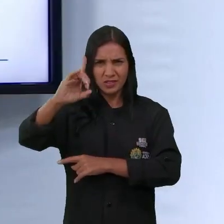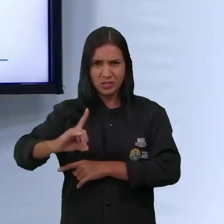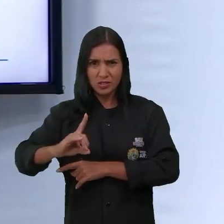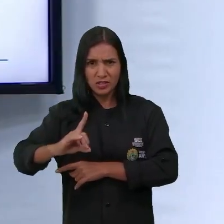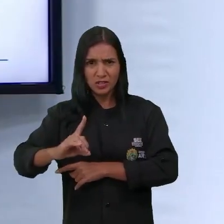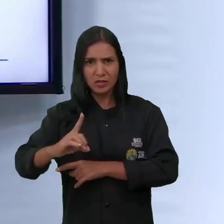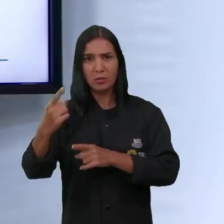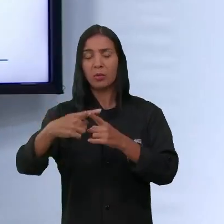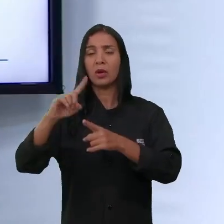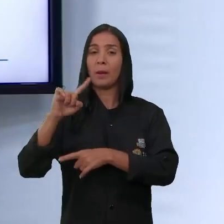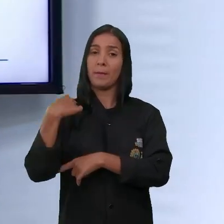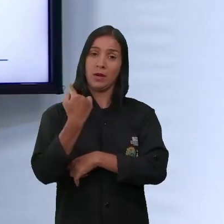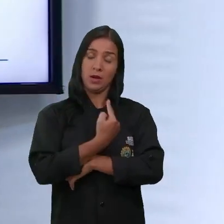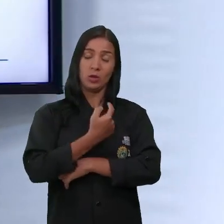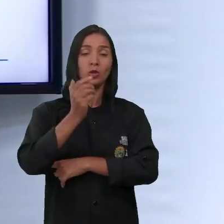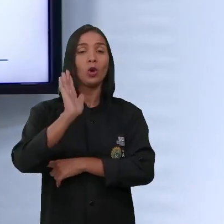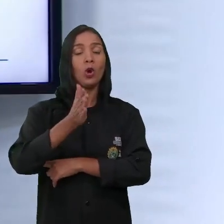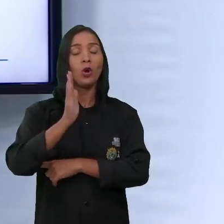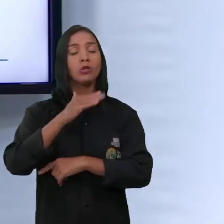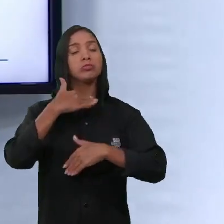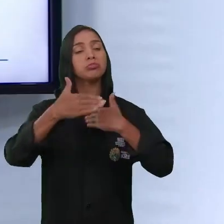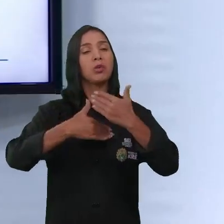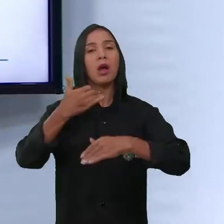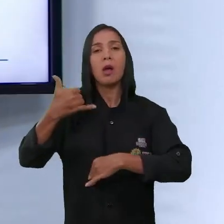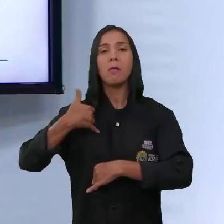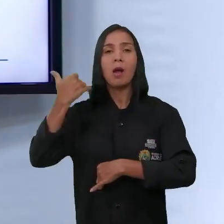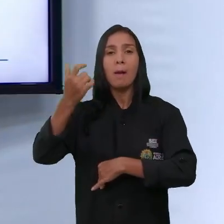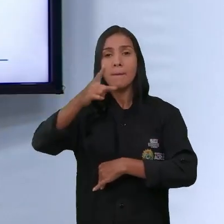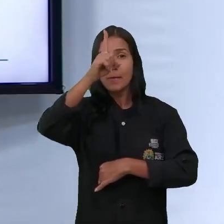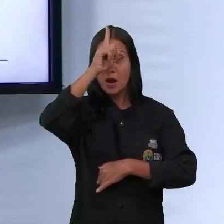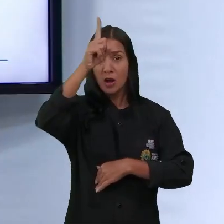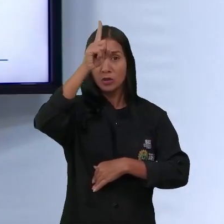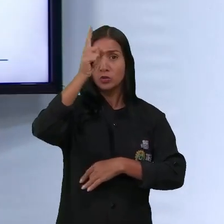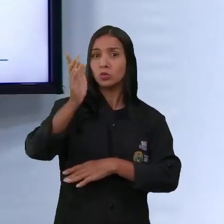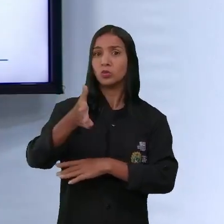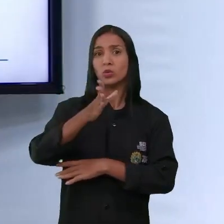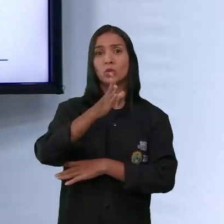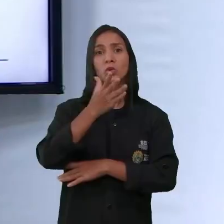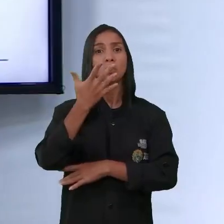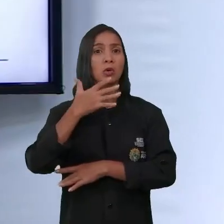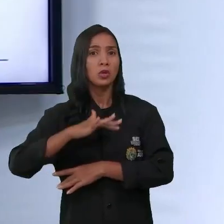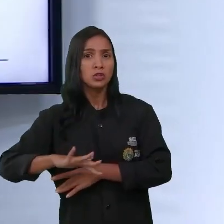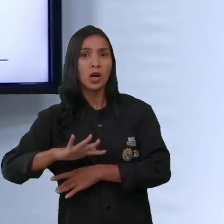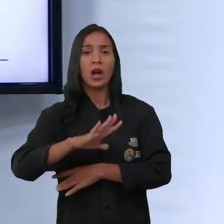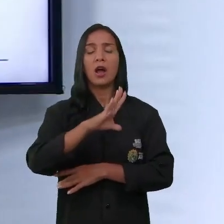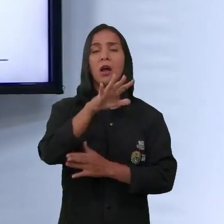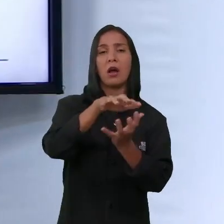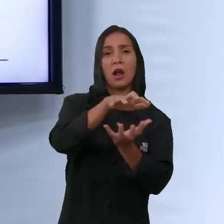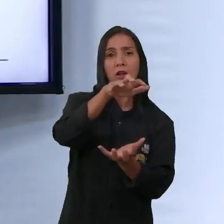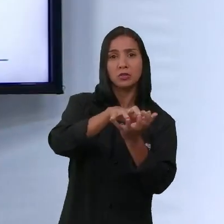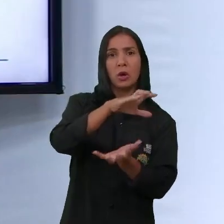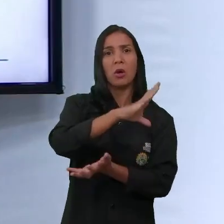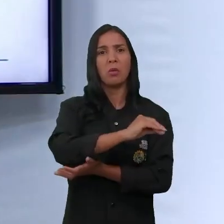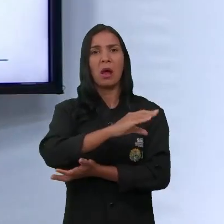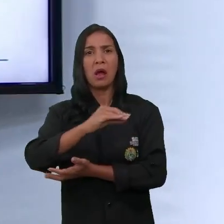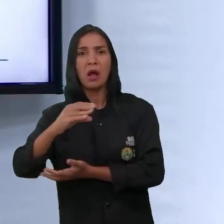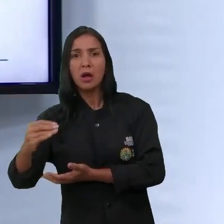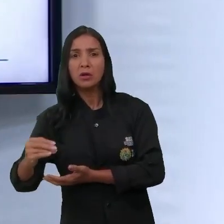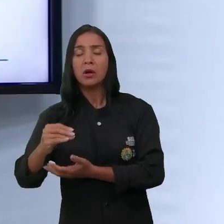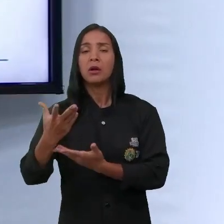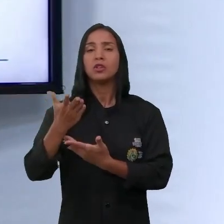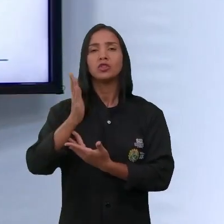porque para nós que já existimos, que somos adultos, que somos crianças, que somos idosos, que somos